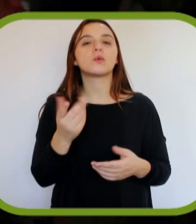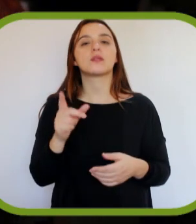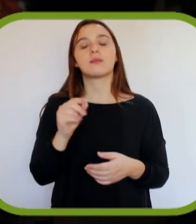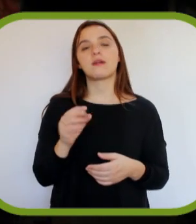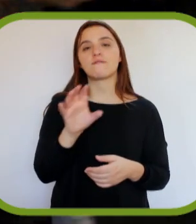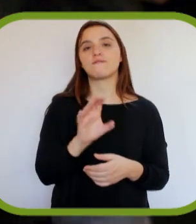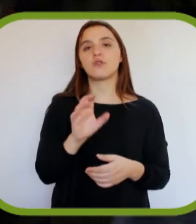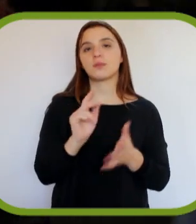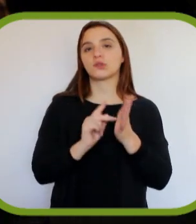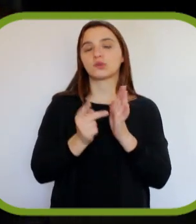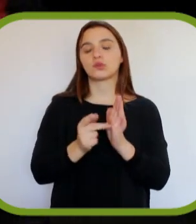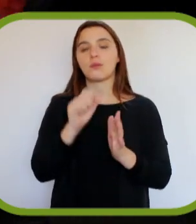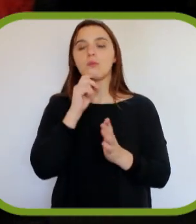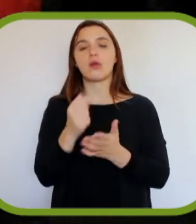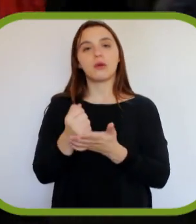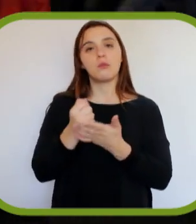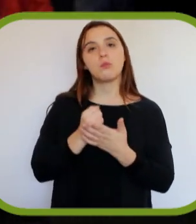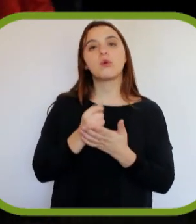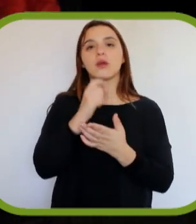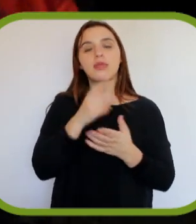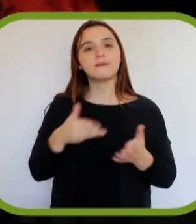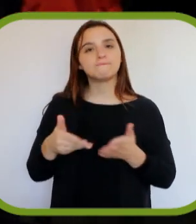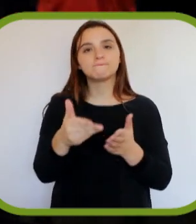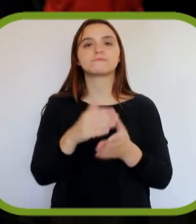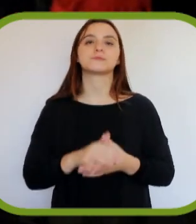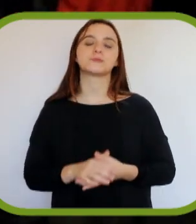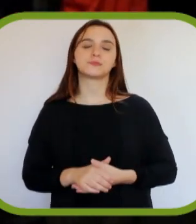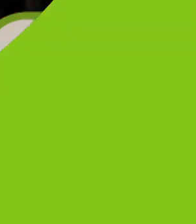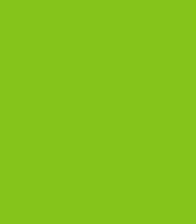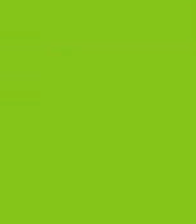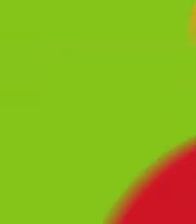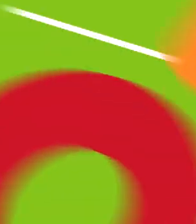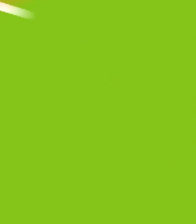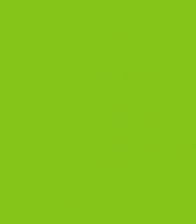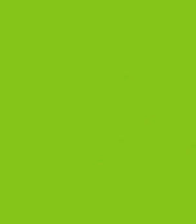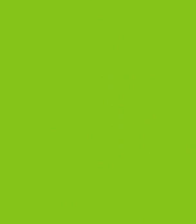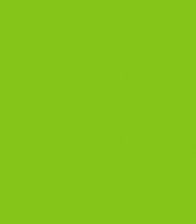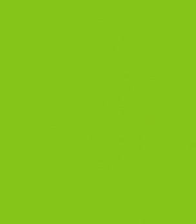de que forma é que as tecnologias nos podem auxiliar nesta caminhada.